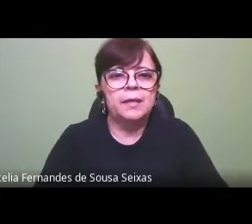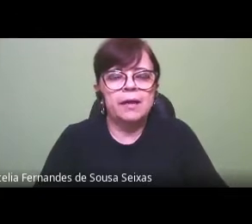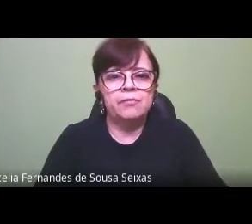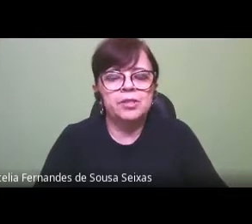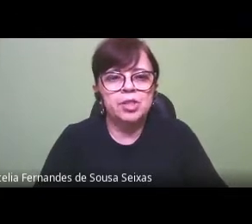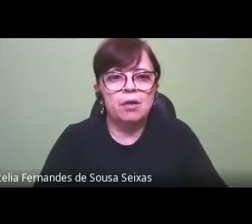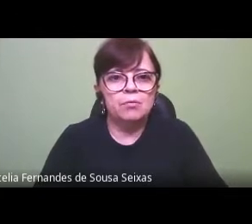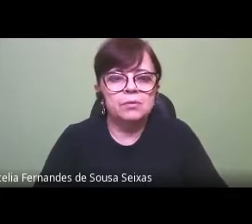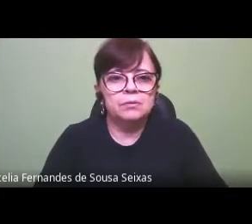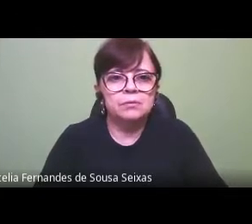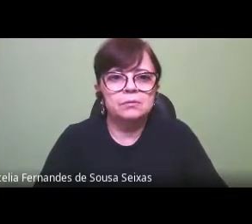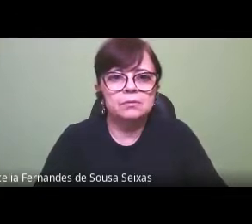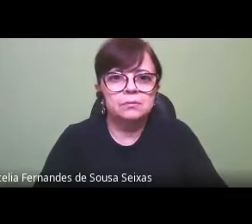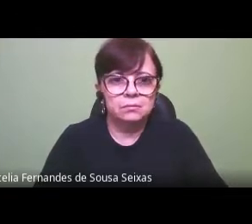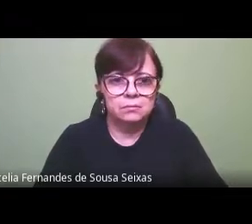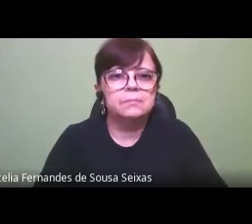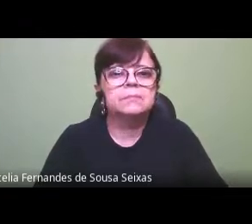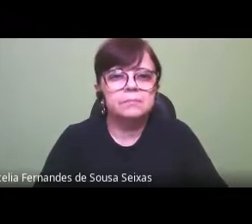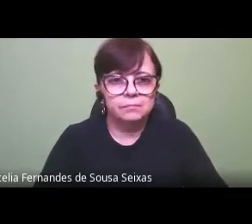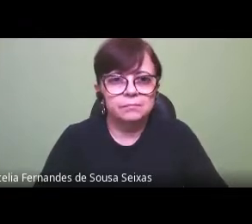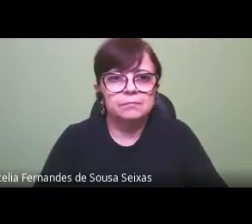É na vertical.